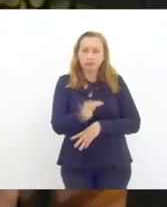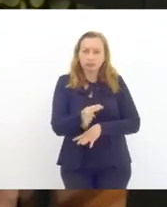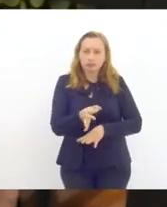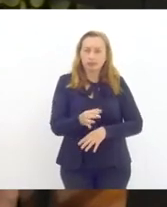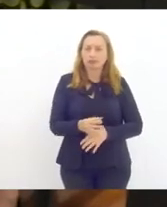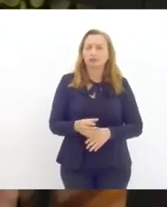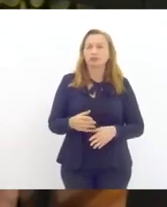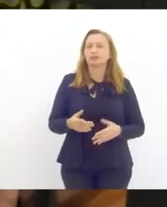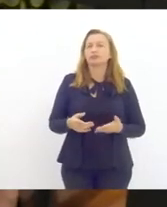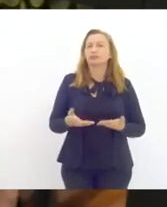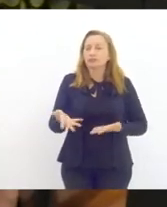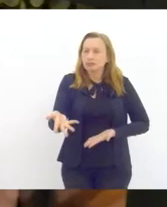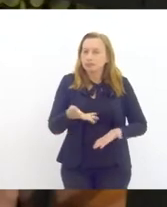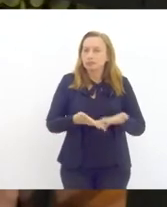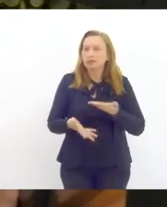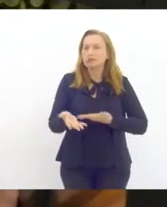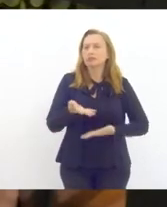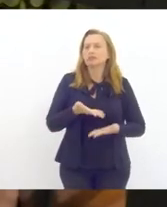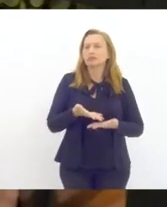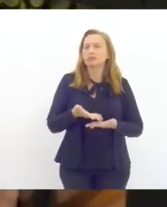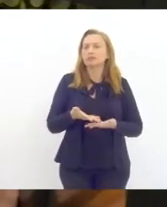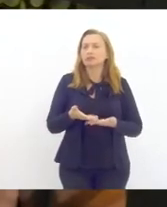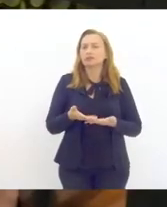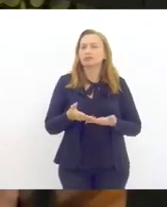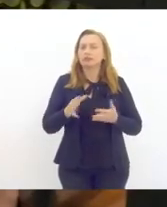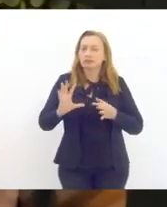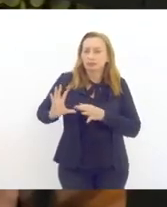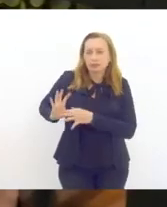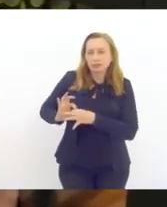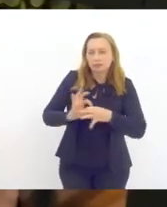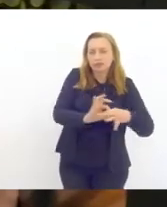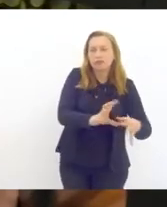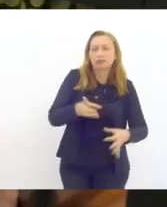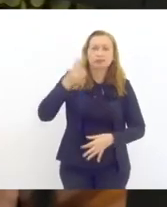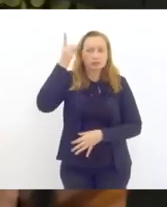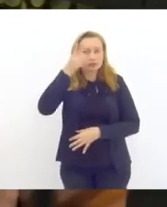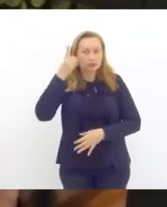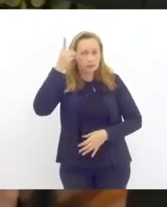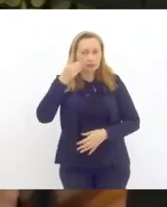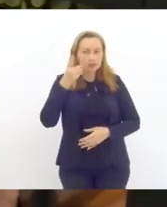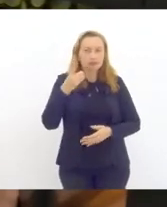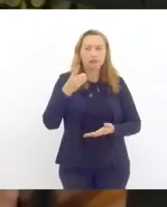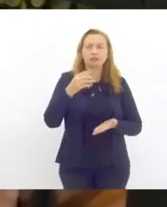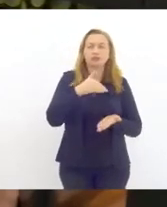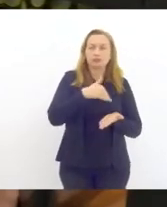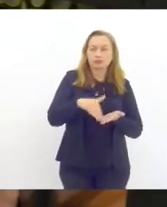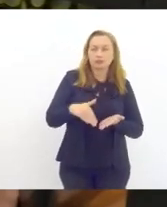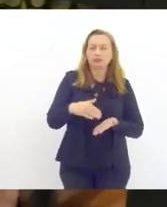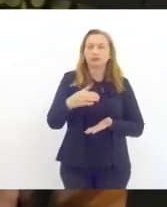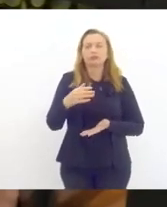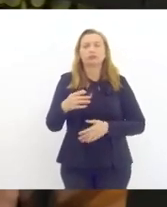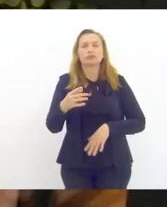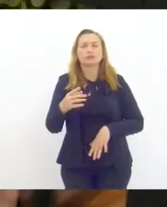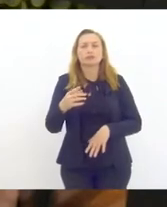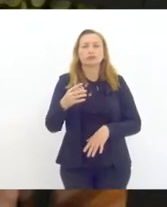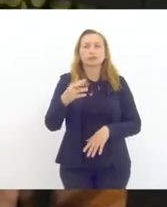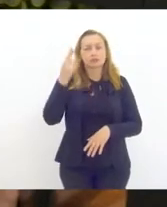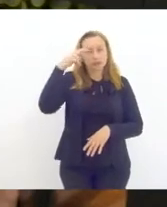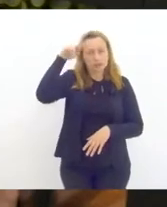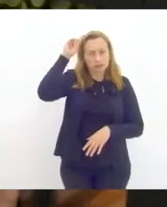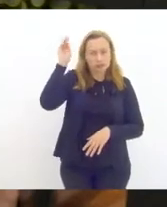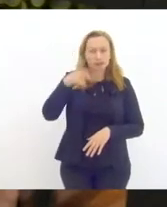e essa colaboração, isso que vai na linha do que o deputado e o secretário Ferreirinha falou de regime de